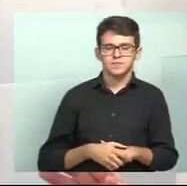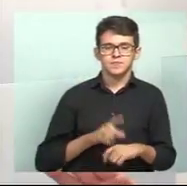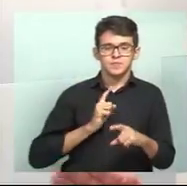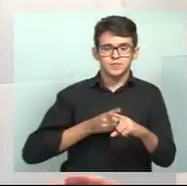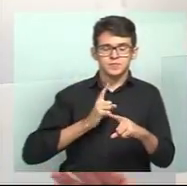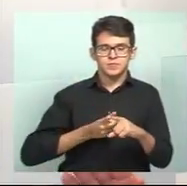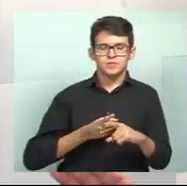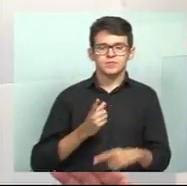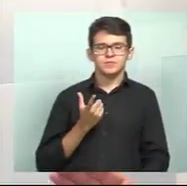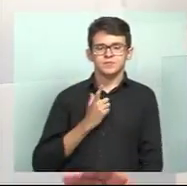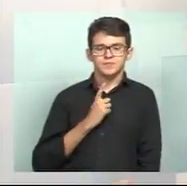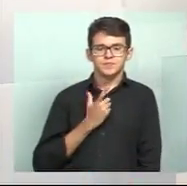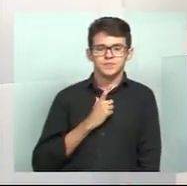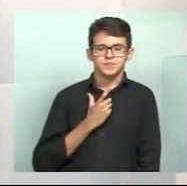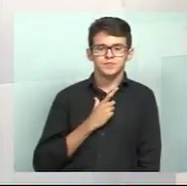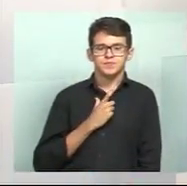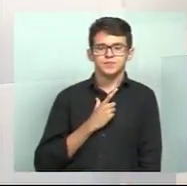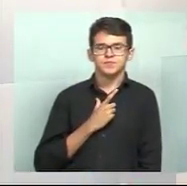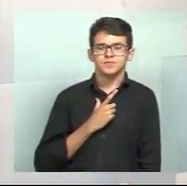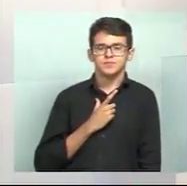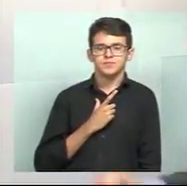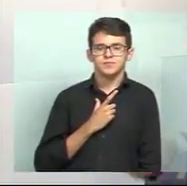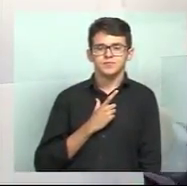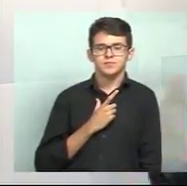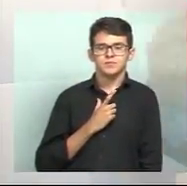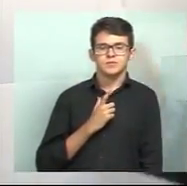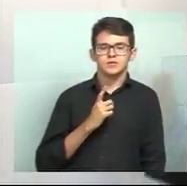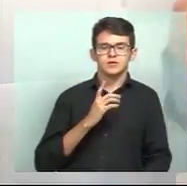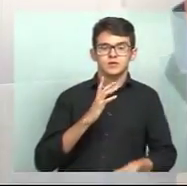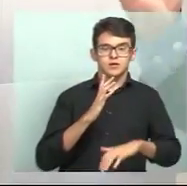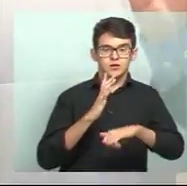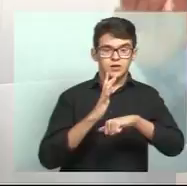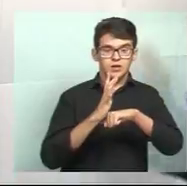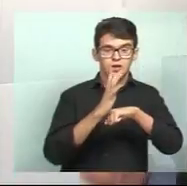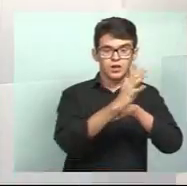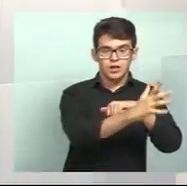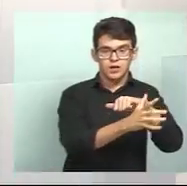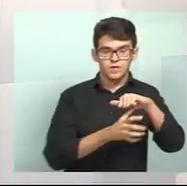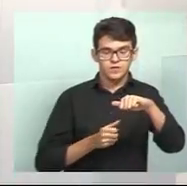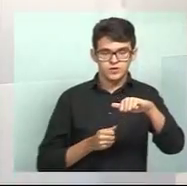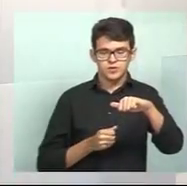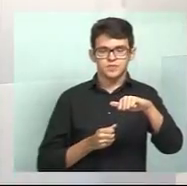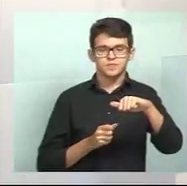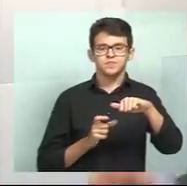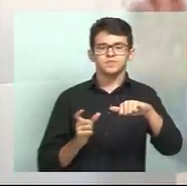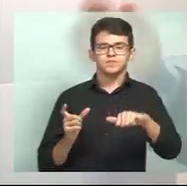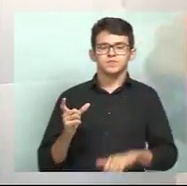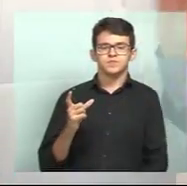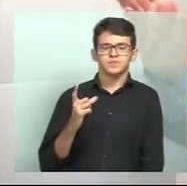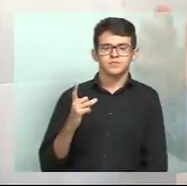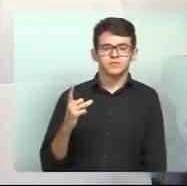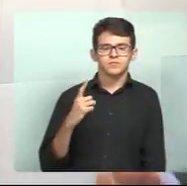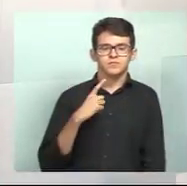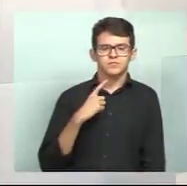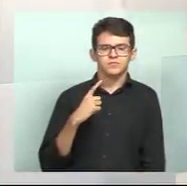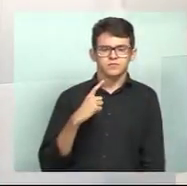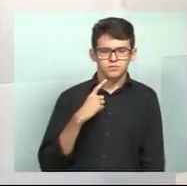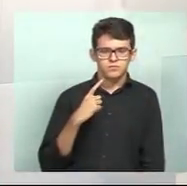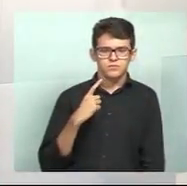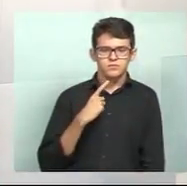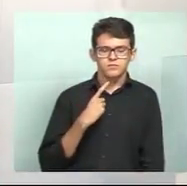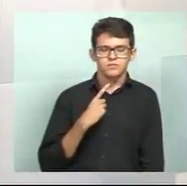instituto, dão a Operação Lava Jato uma aprovação acima de 70%. Acima de 60%.